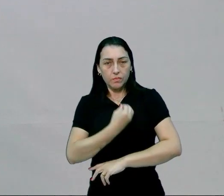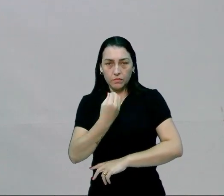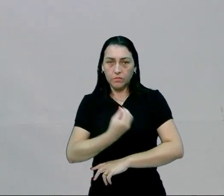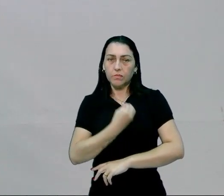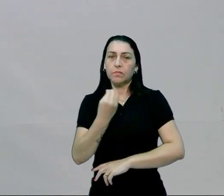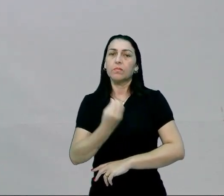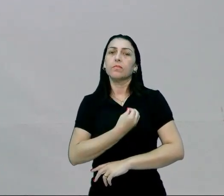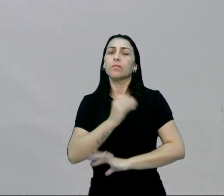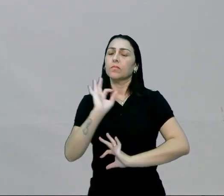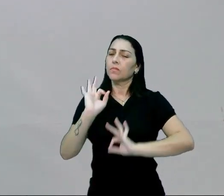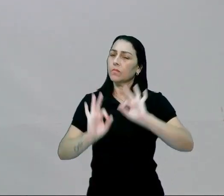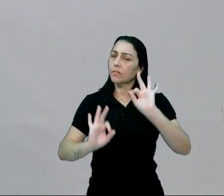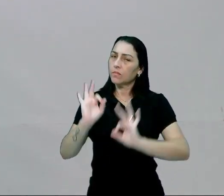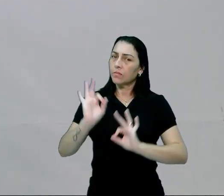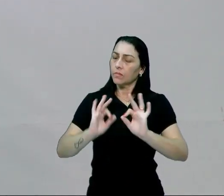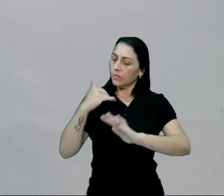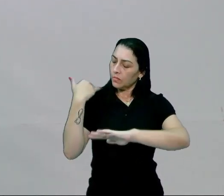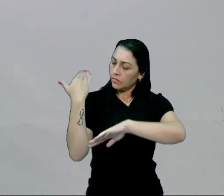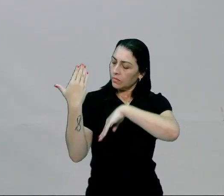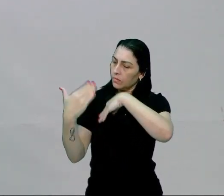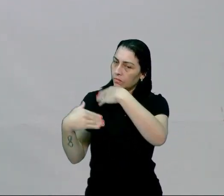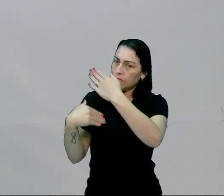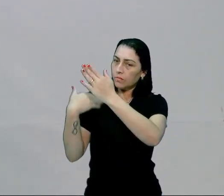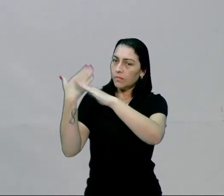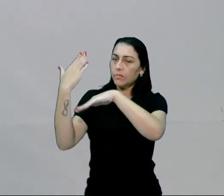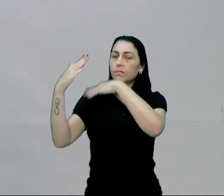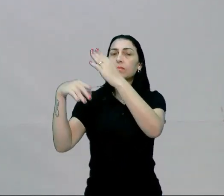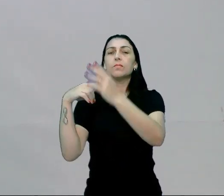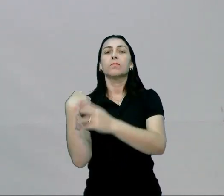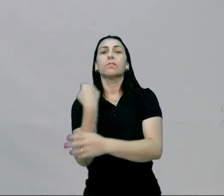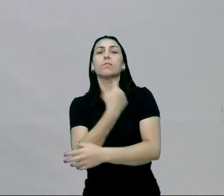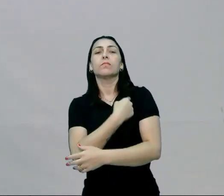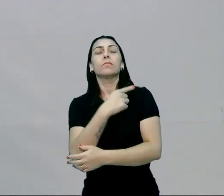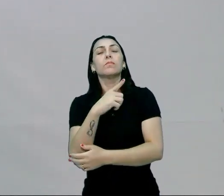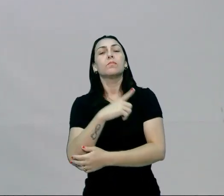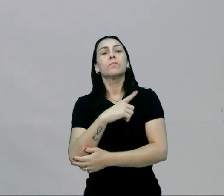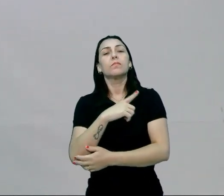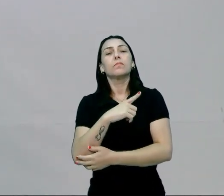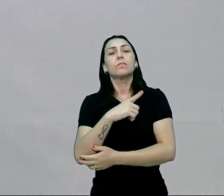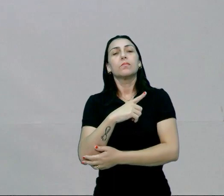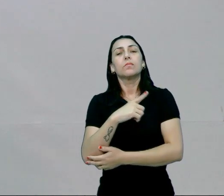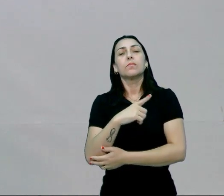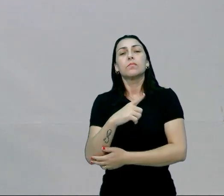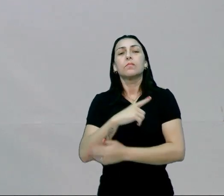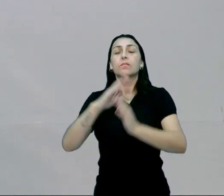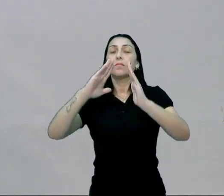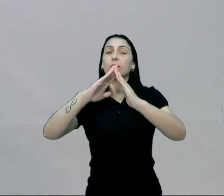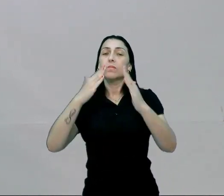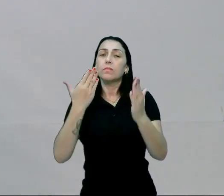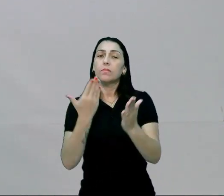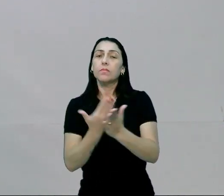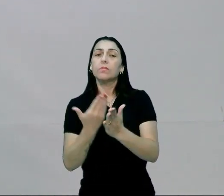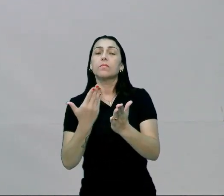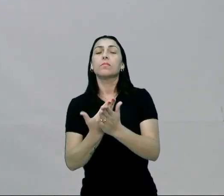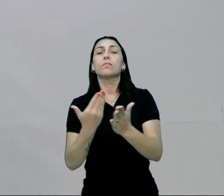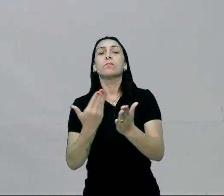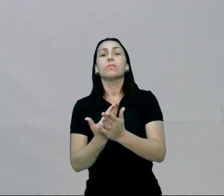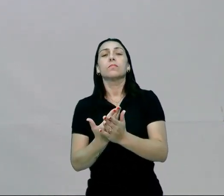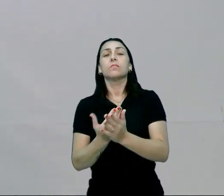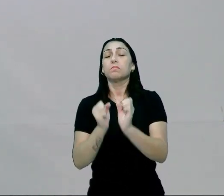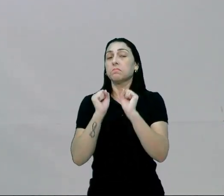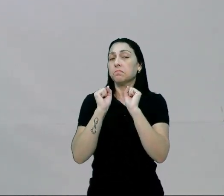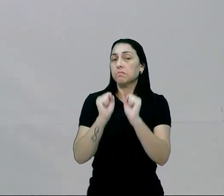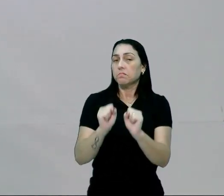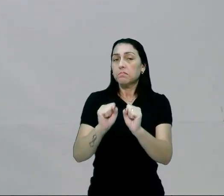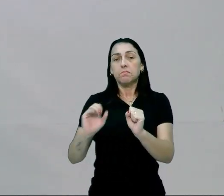participação, construção e desenvolvimento, a gente tem a escola como um meio para que isso